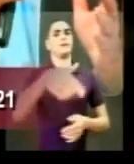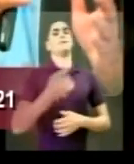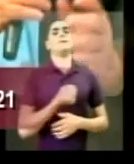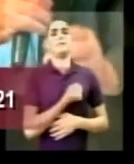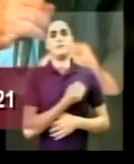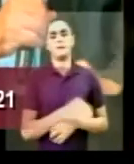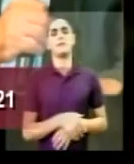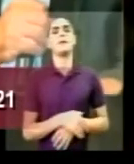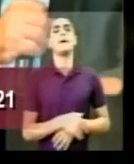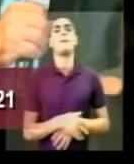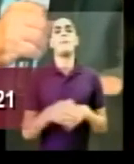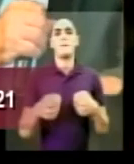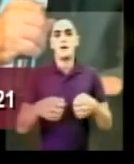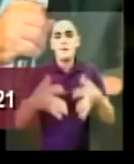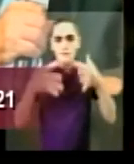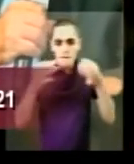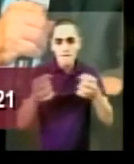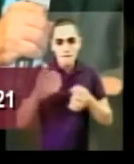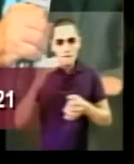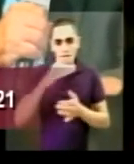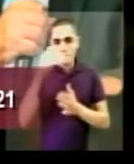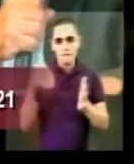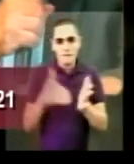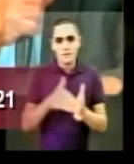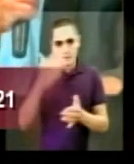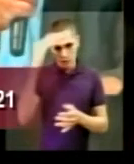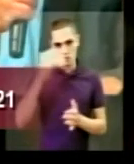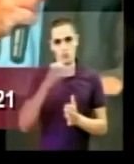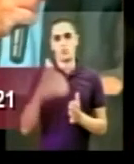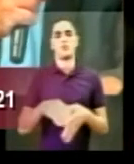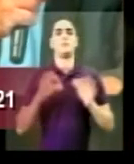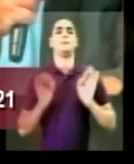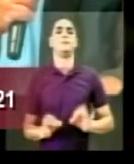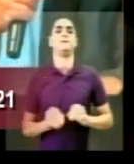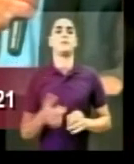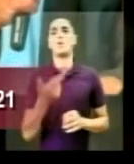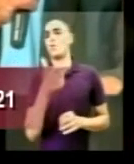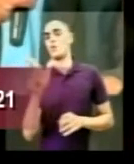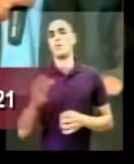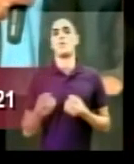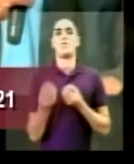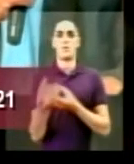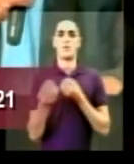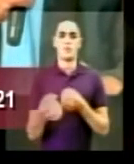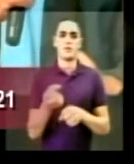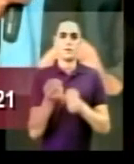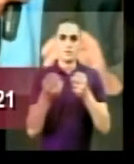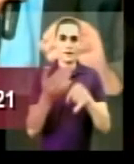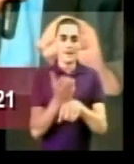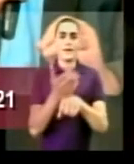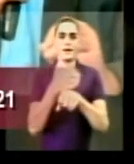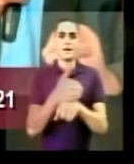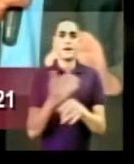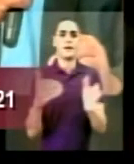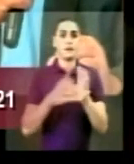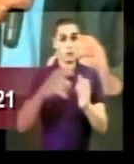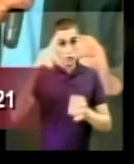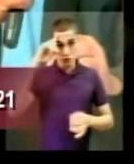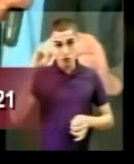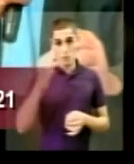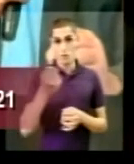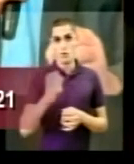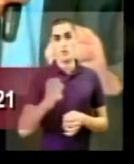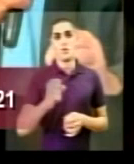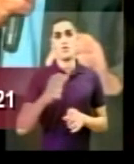todo. Outra coisa, como eu falei ali atrás, até dia 8/2,